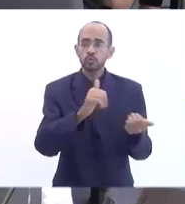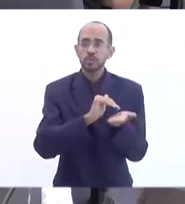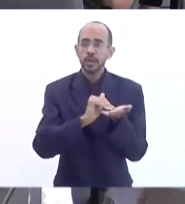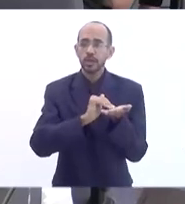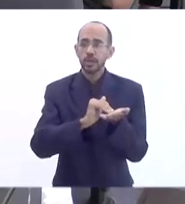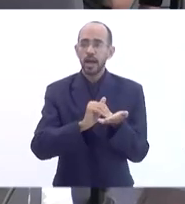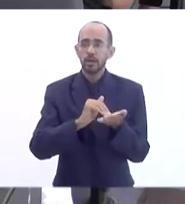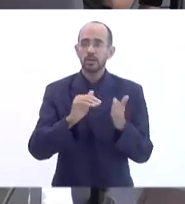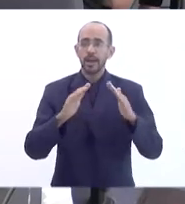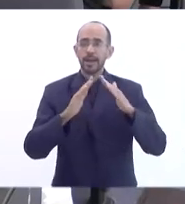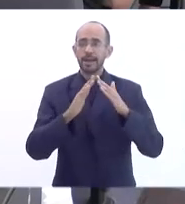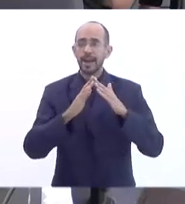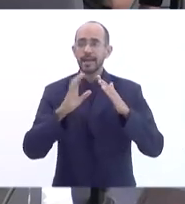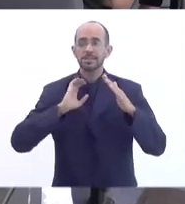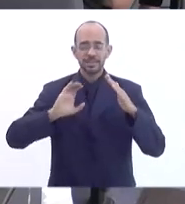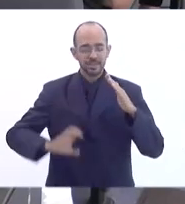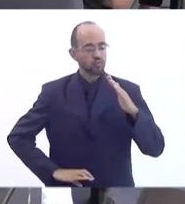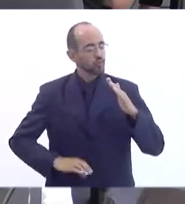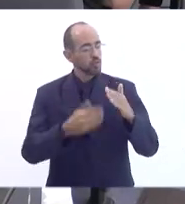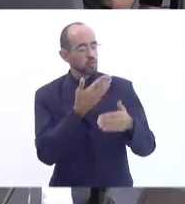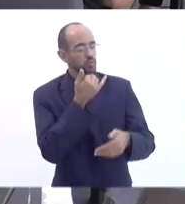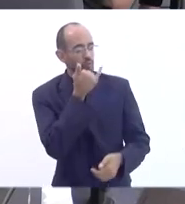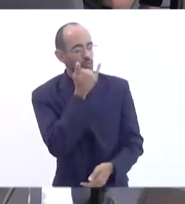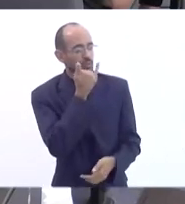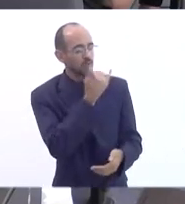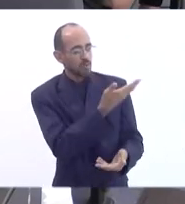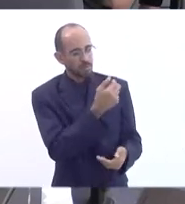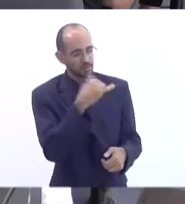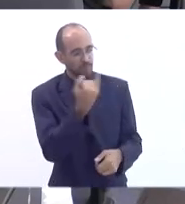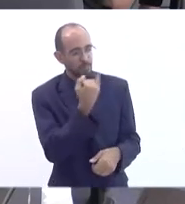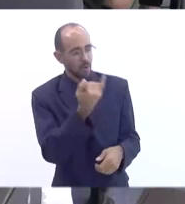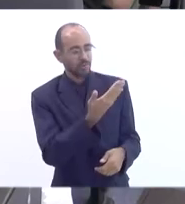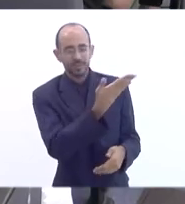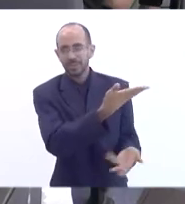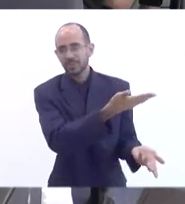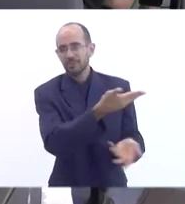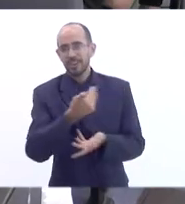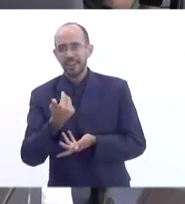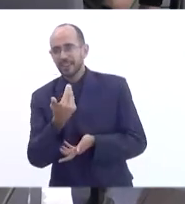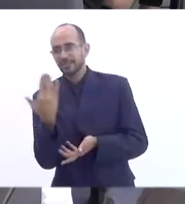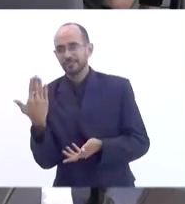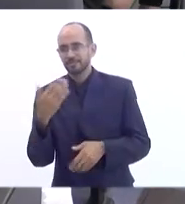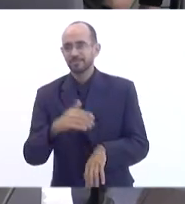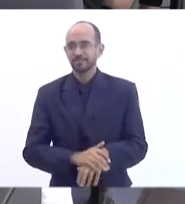favor é a figura mais importante conosco aqui oi oi